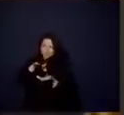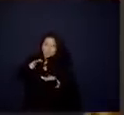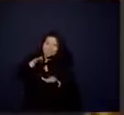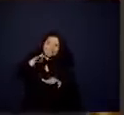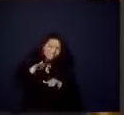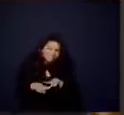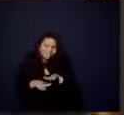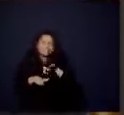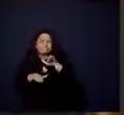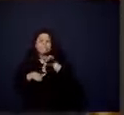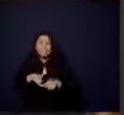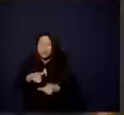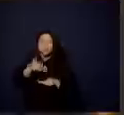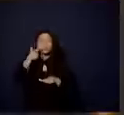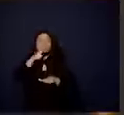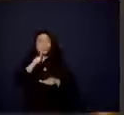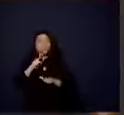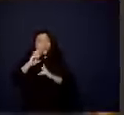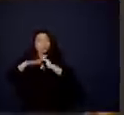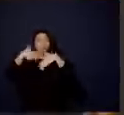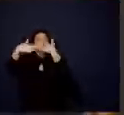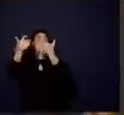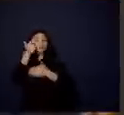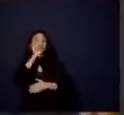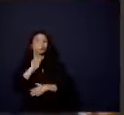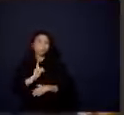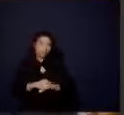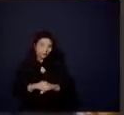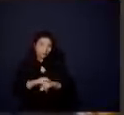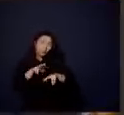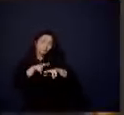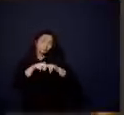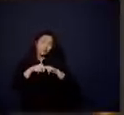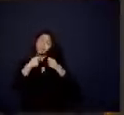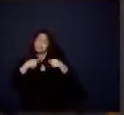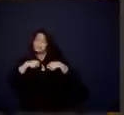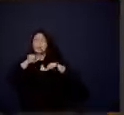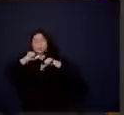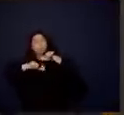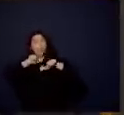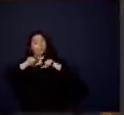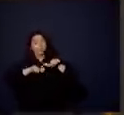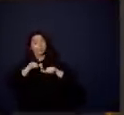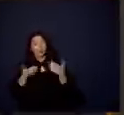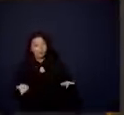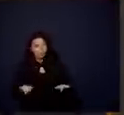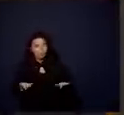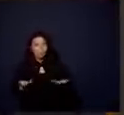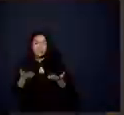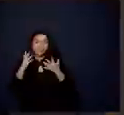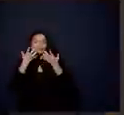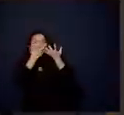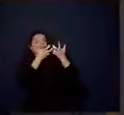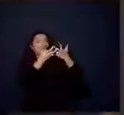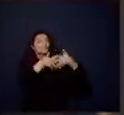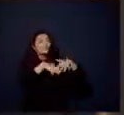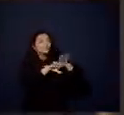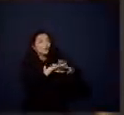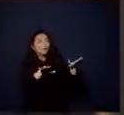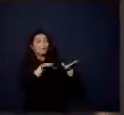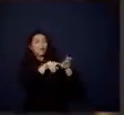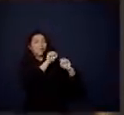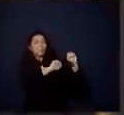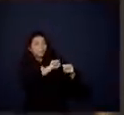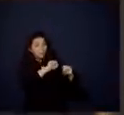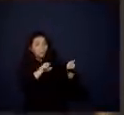parte dos entes federativos de que é necessário mudar o sistema tributário porque o sistema tributário se tornou funcional para as empresas e